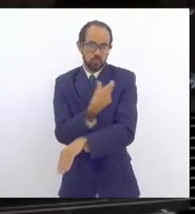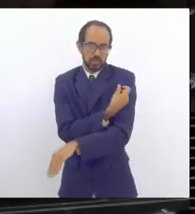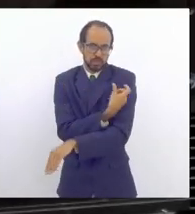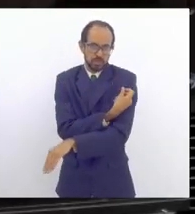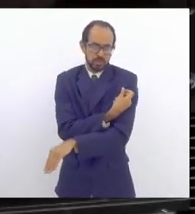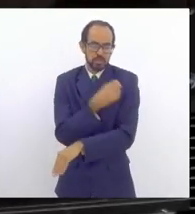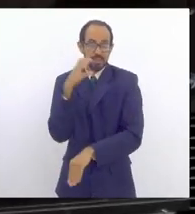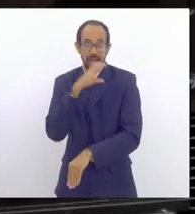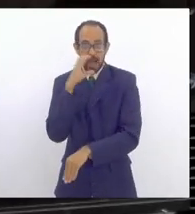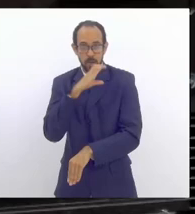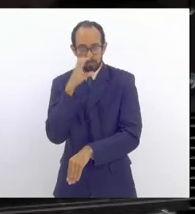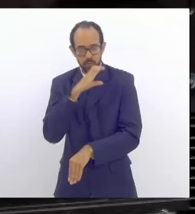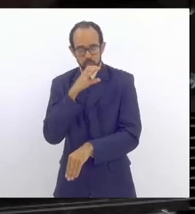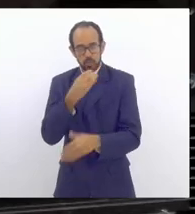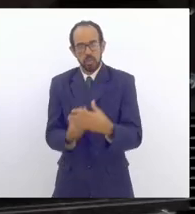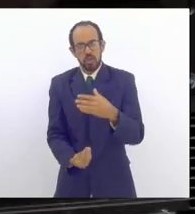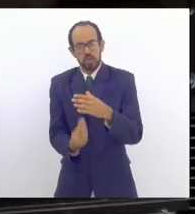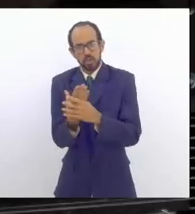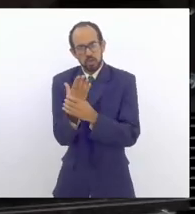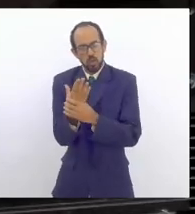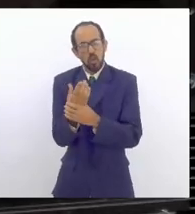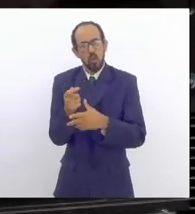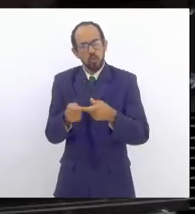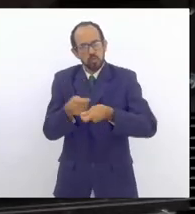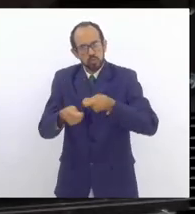inaugurou um modelo de gestão descentralizada